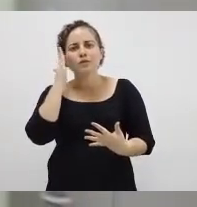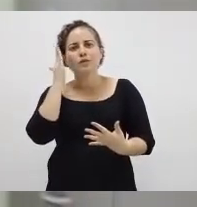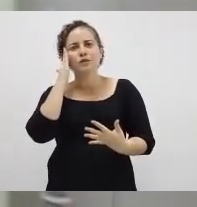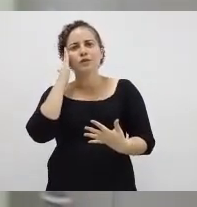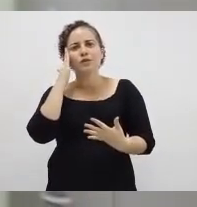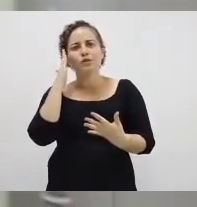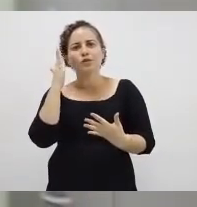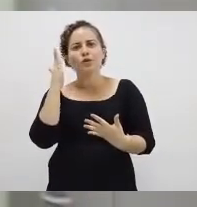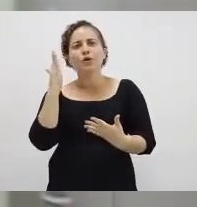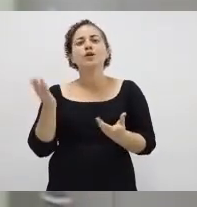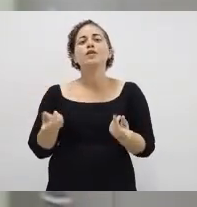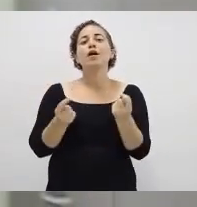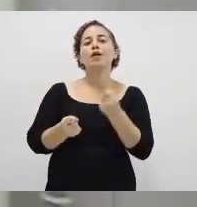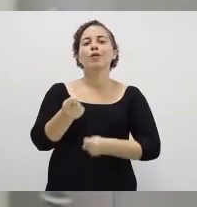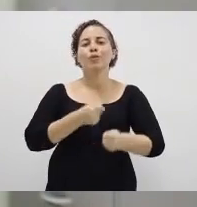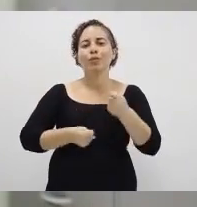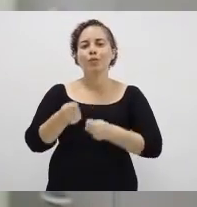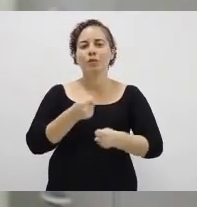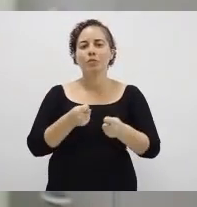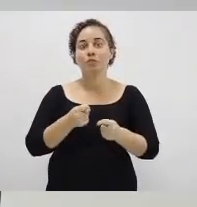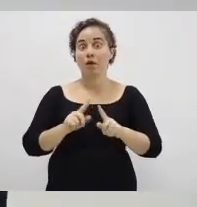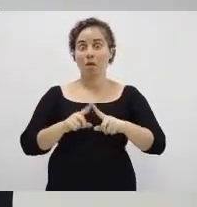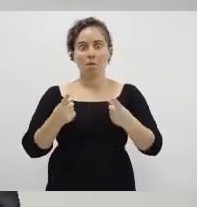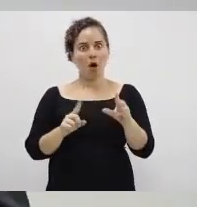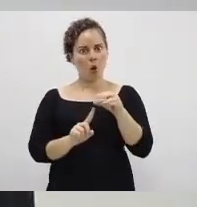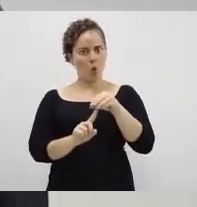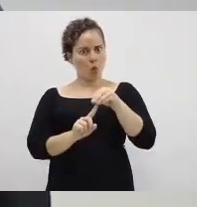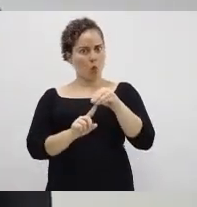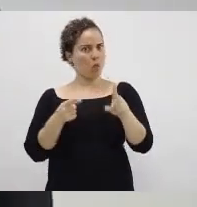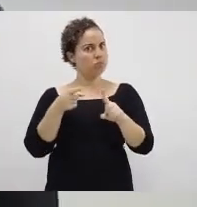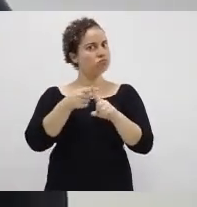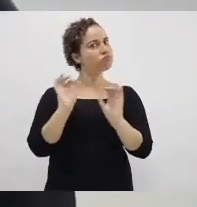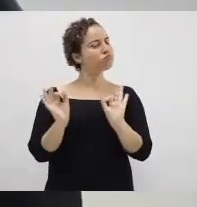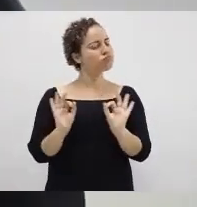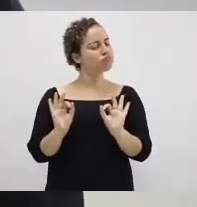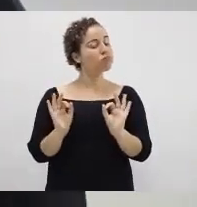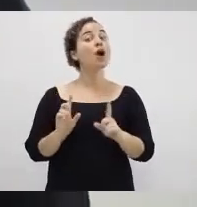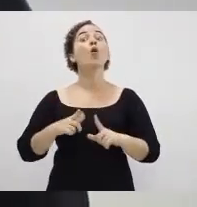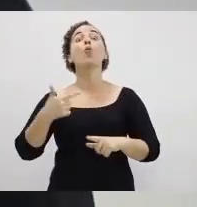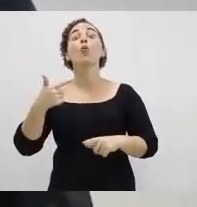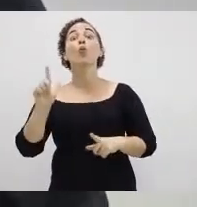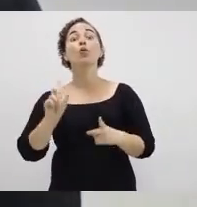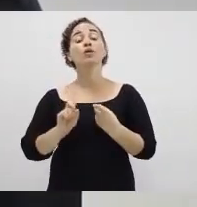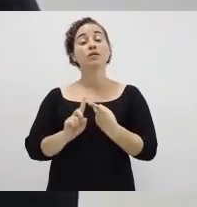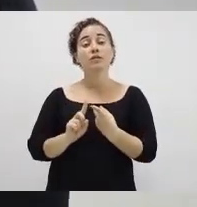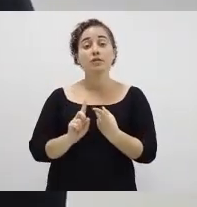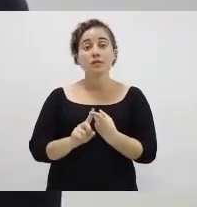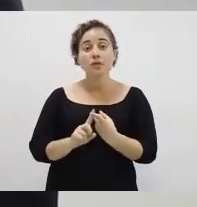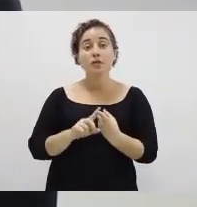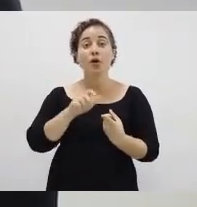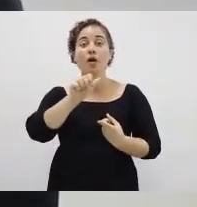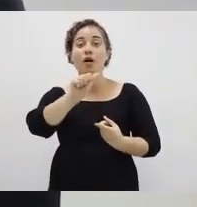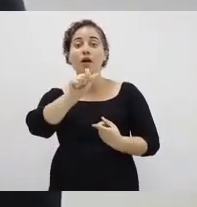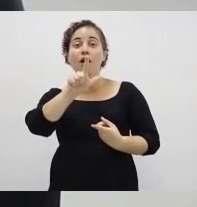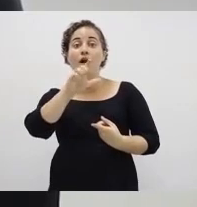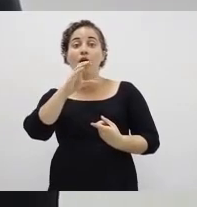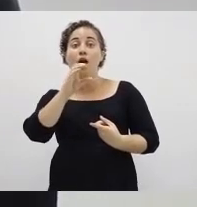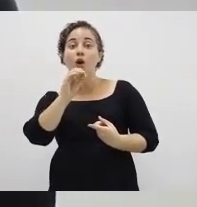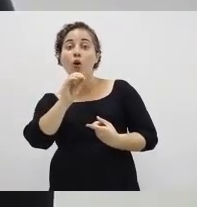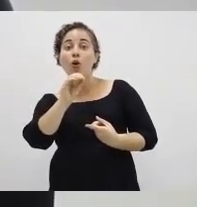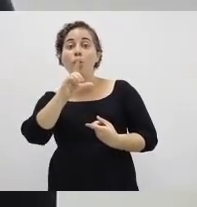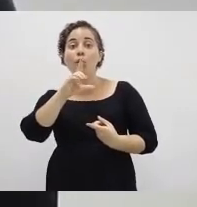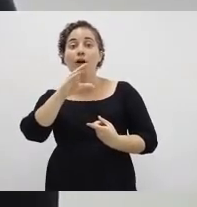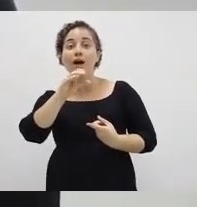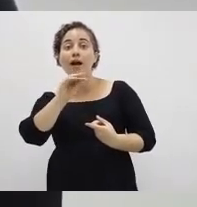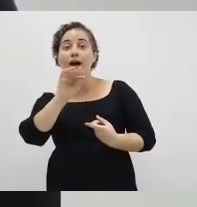governo da economia. Mas ela não é a única função. Existe uma segunda função, que é a função alocativa. E o